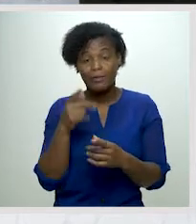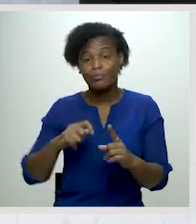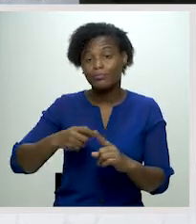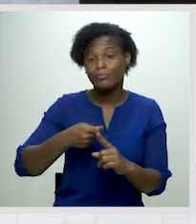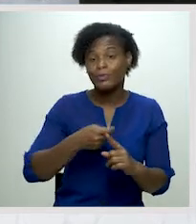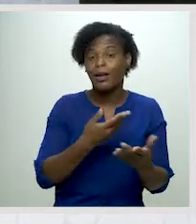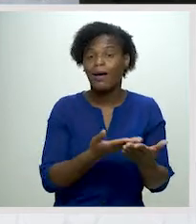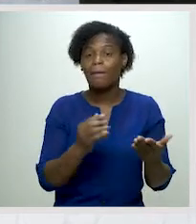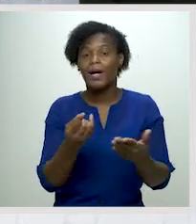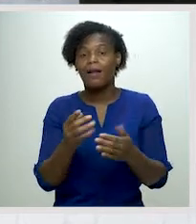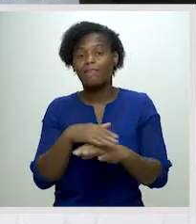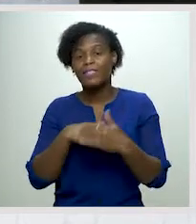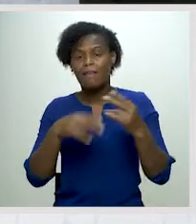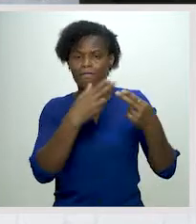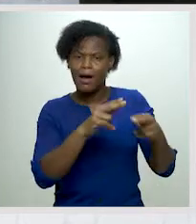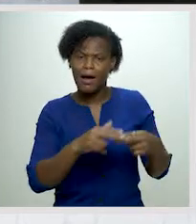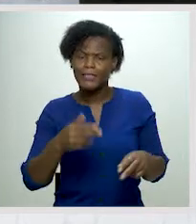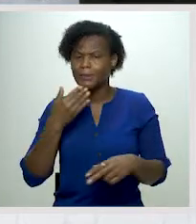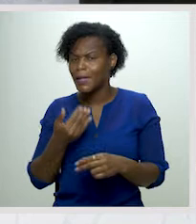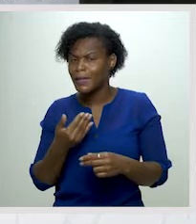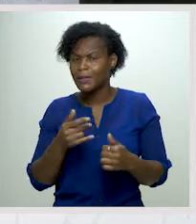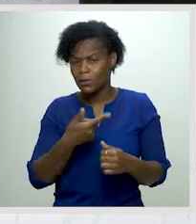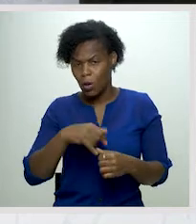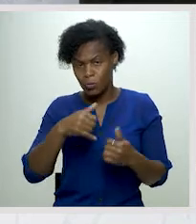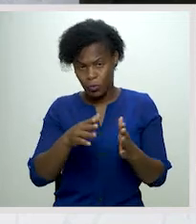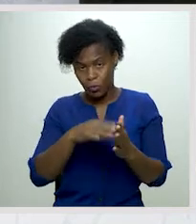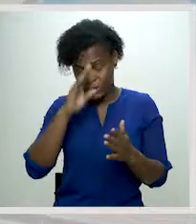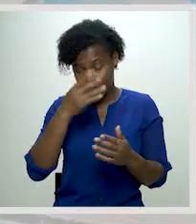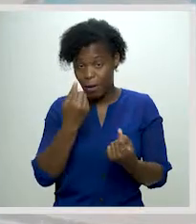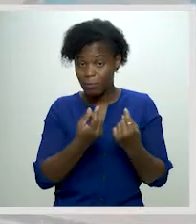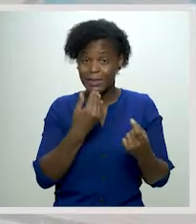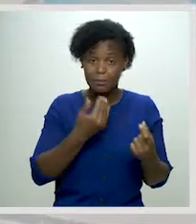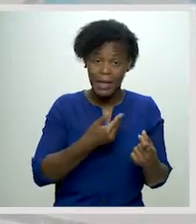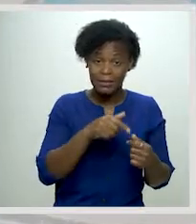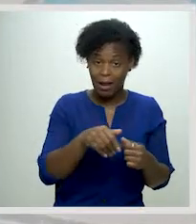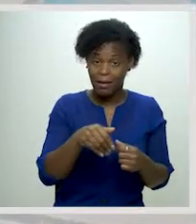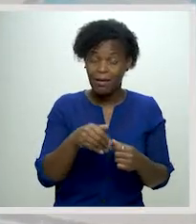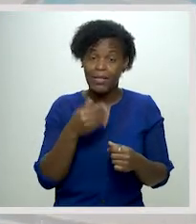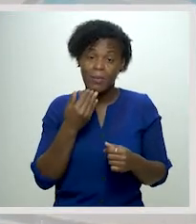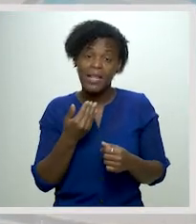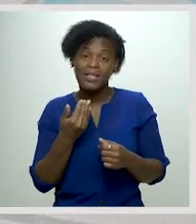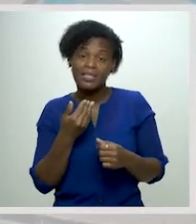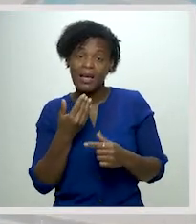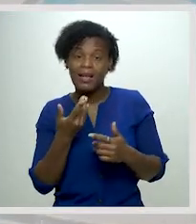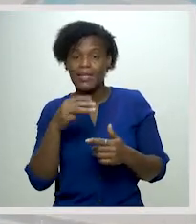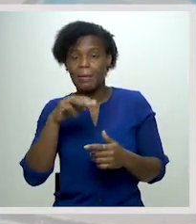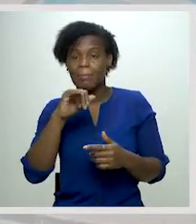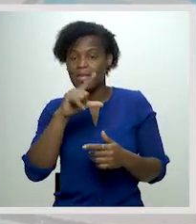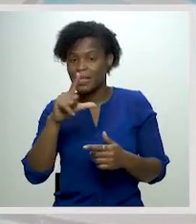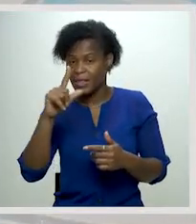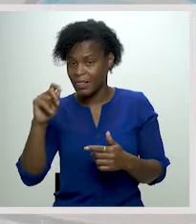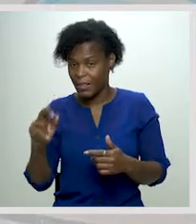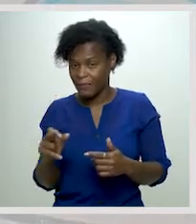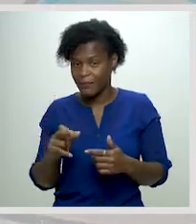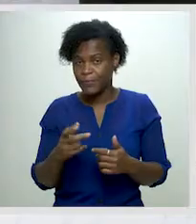Incentivou-os para a realização de várias experiências. Todos nós sabemos, uma dessas experiências é a experiência de